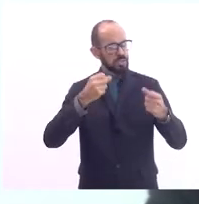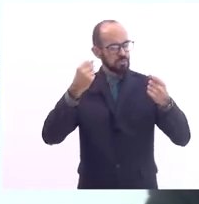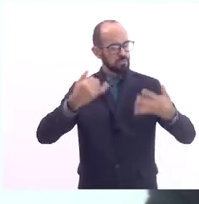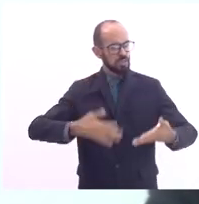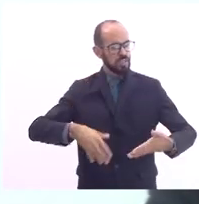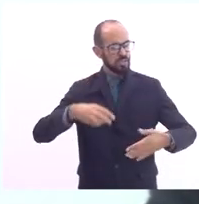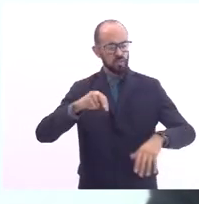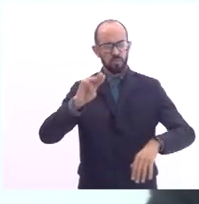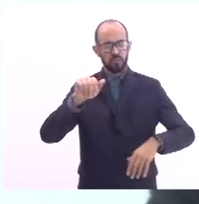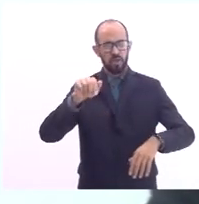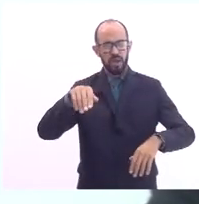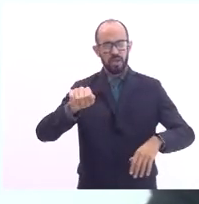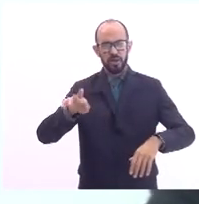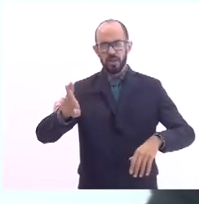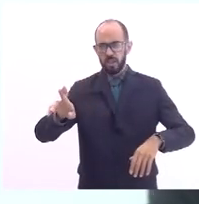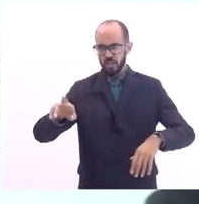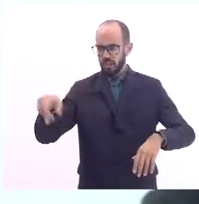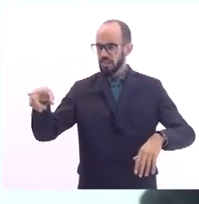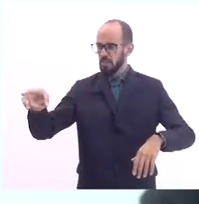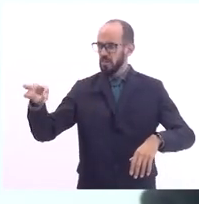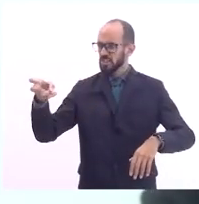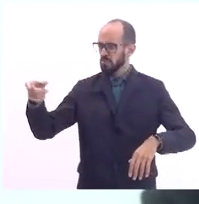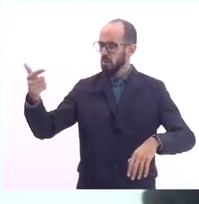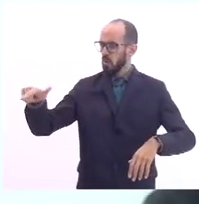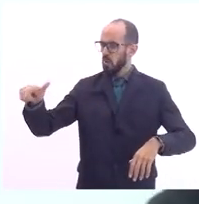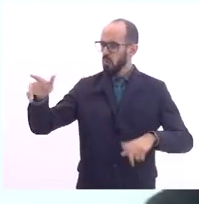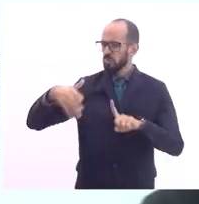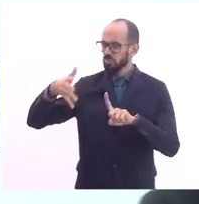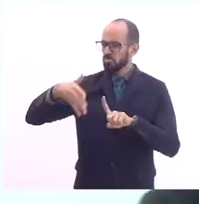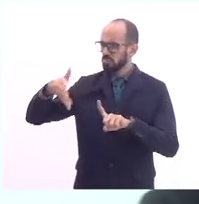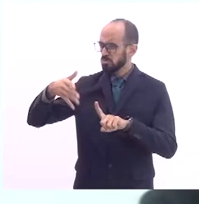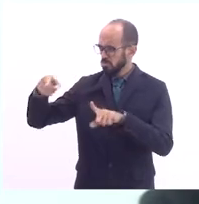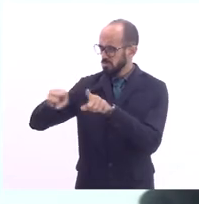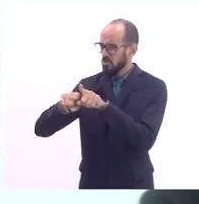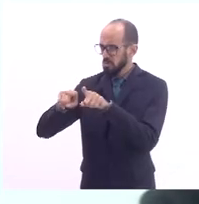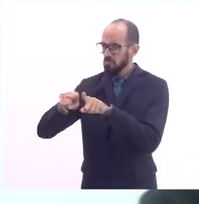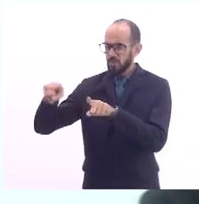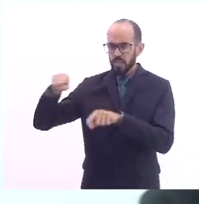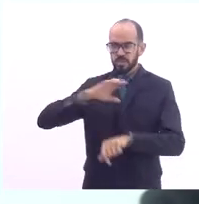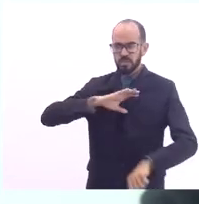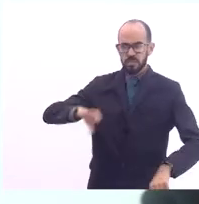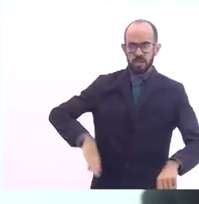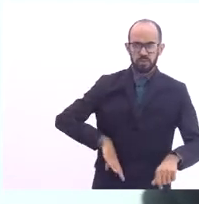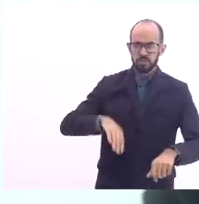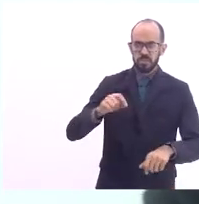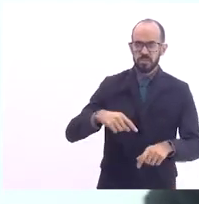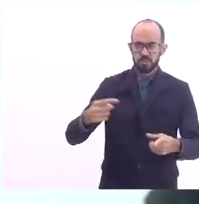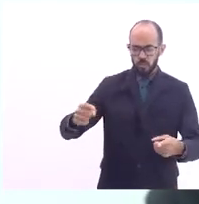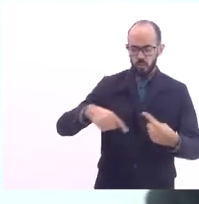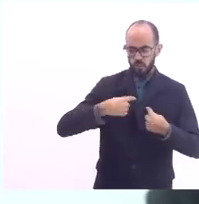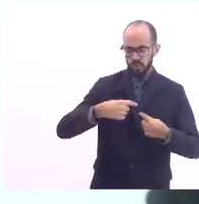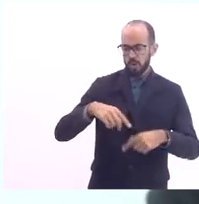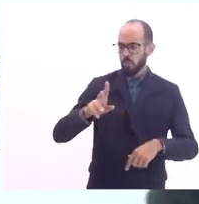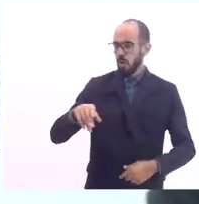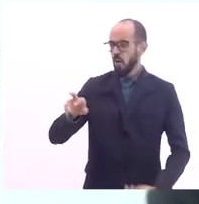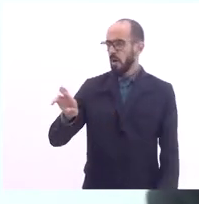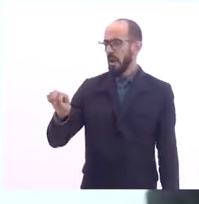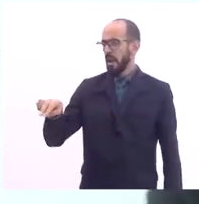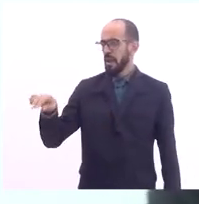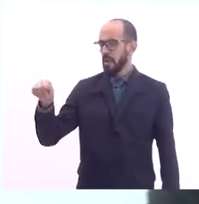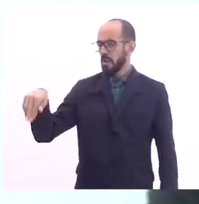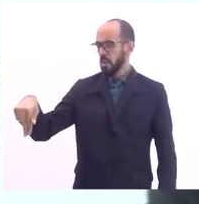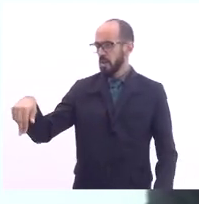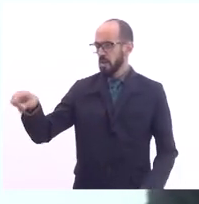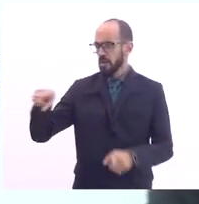vista técnico. E ouvi outras aqui de pessoas, de cidadãos afligidos, como foi o caso do Renan e do vereador Bim